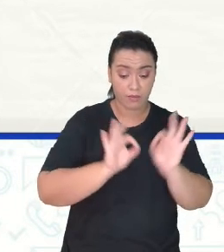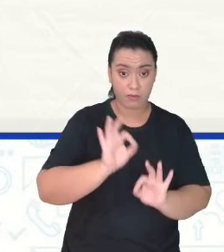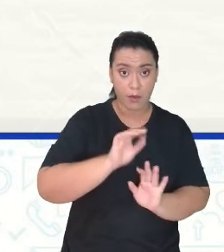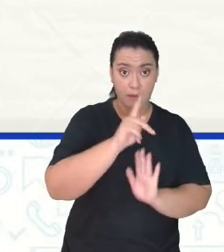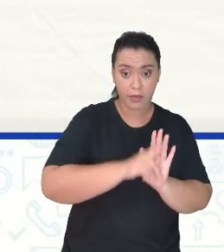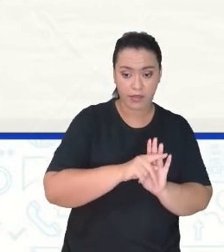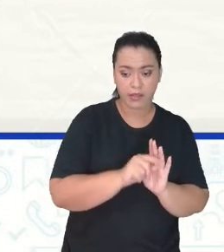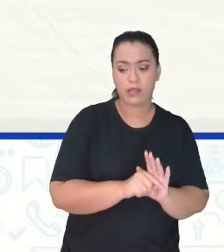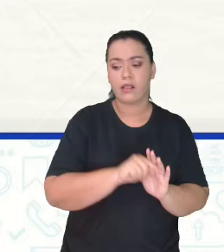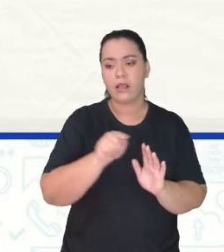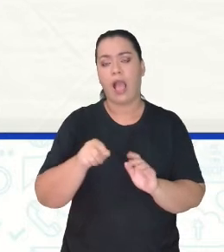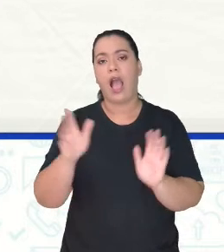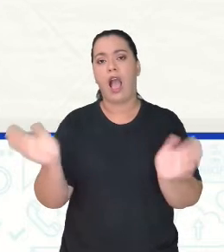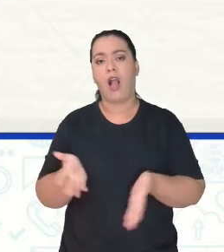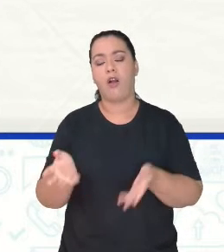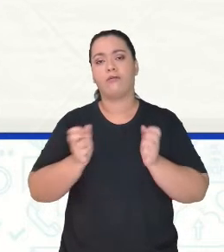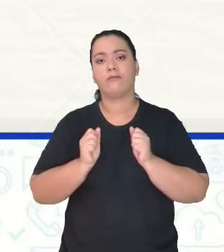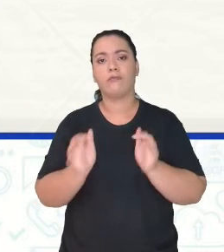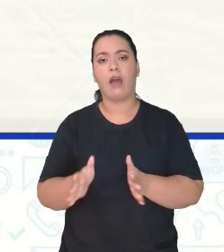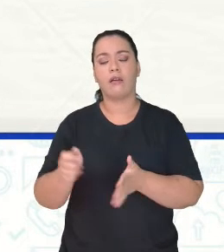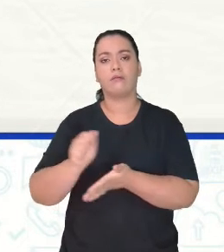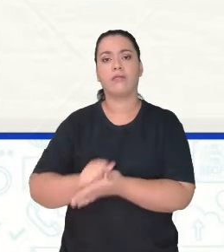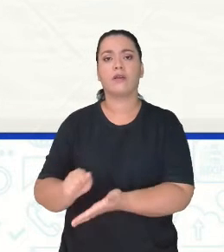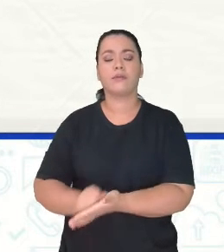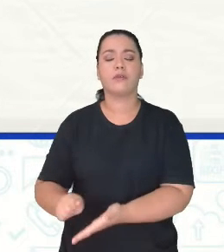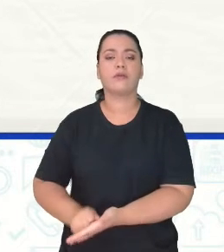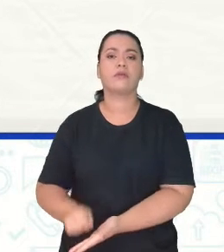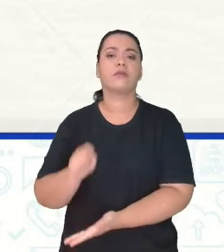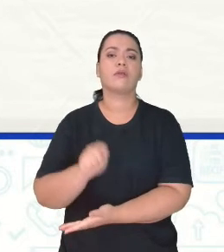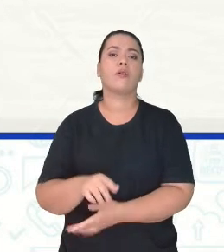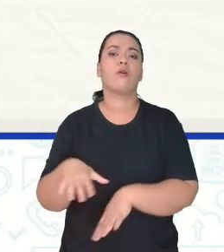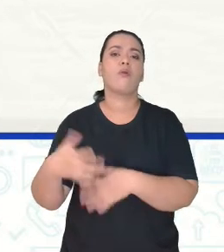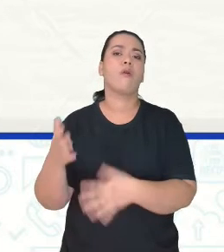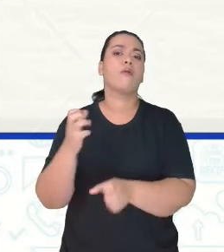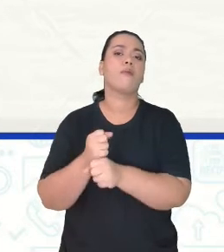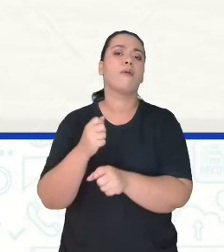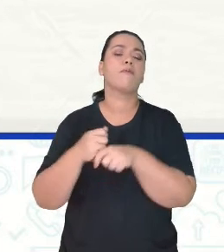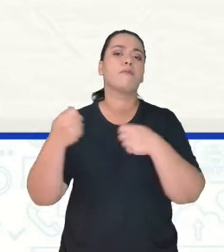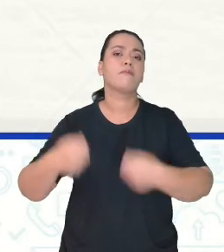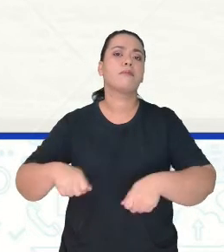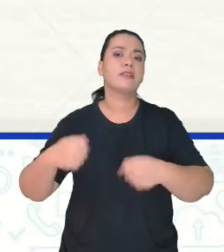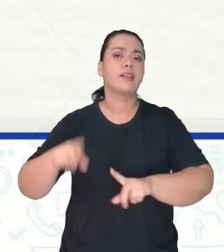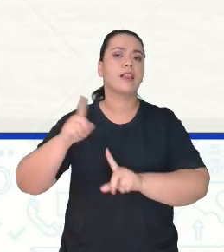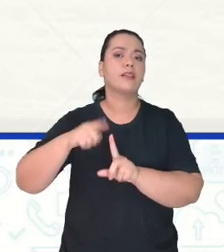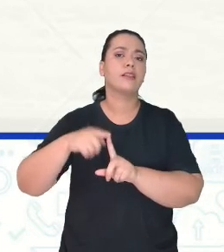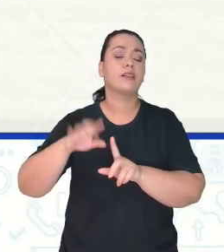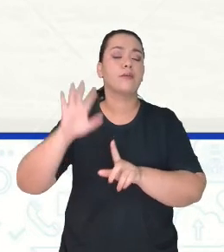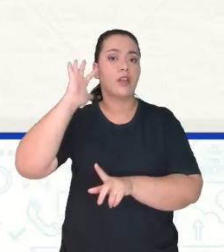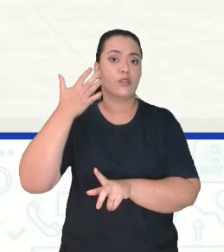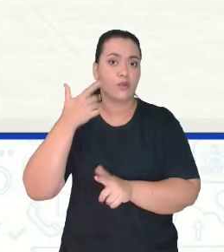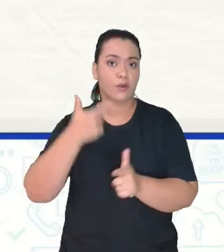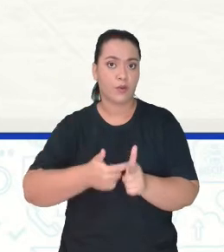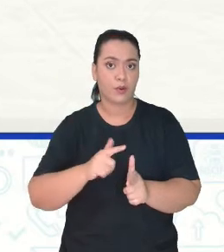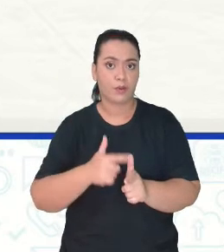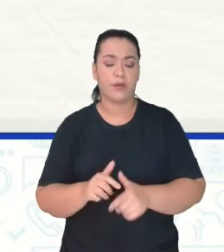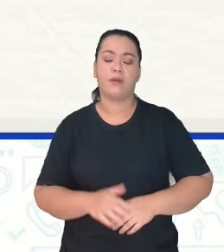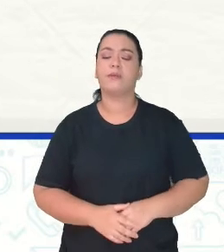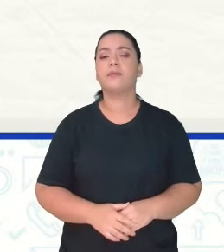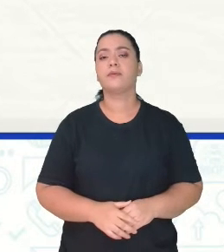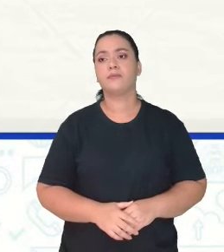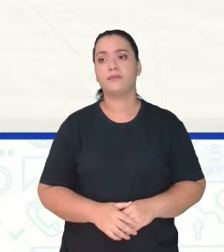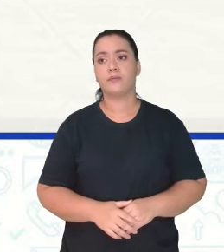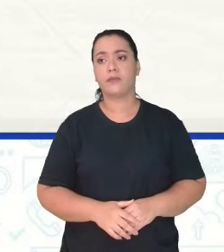lapisinho aí e escrever no caderno os cálculos necessários para solucionar esse problema,